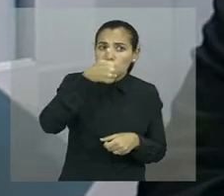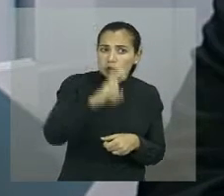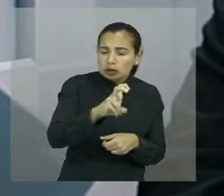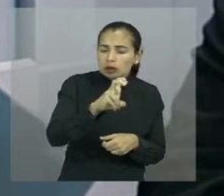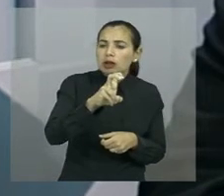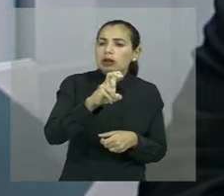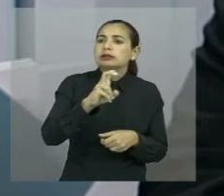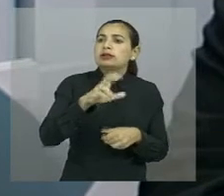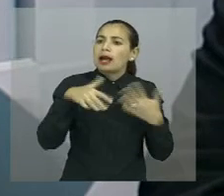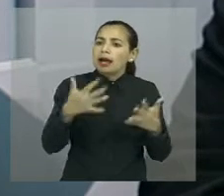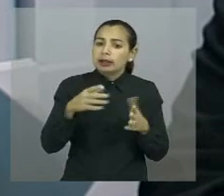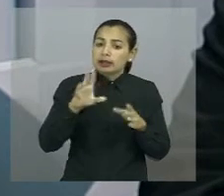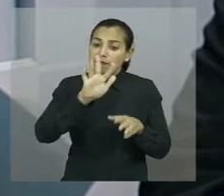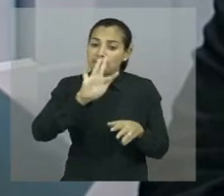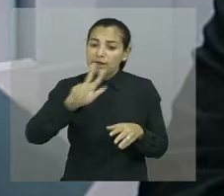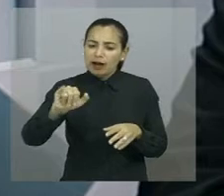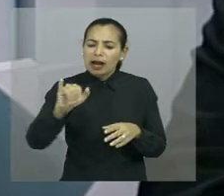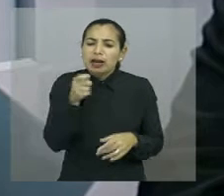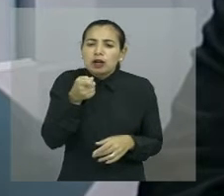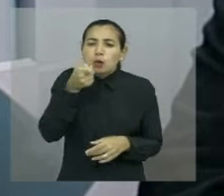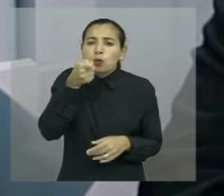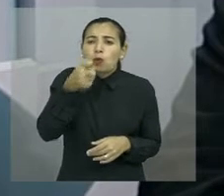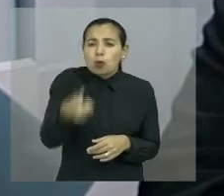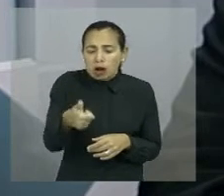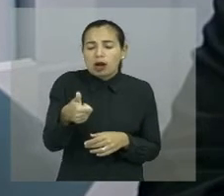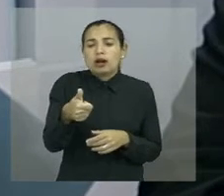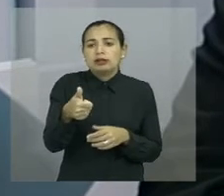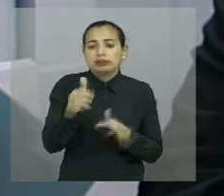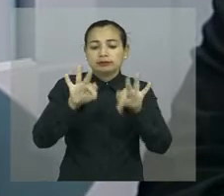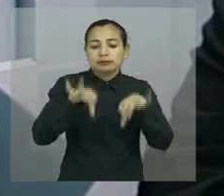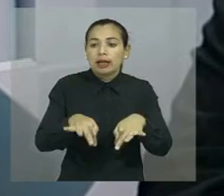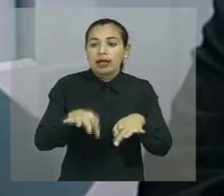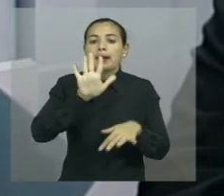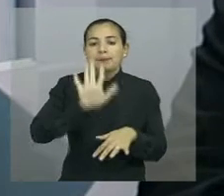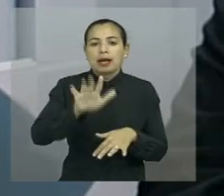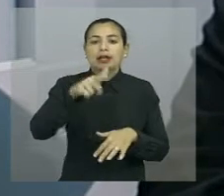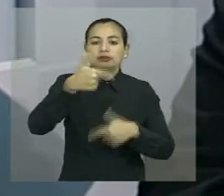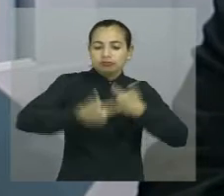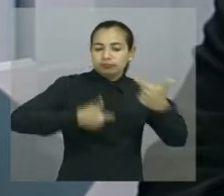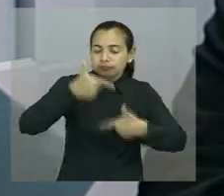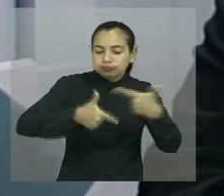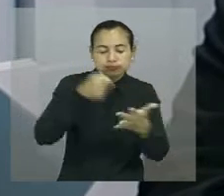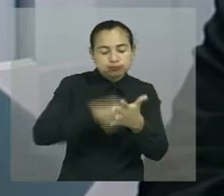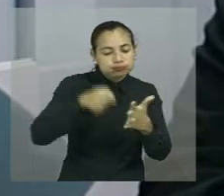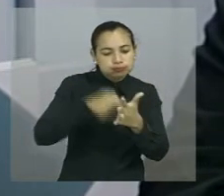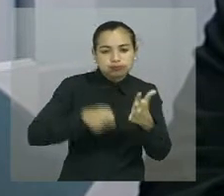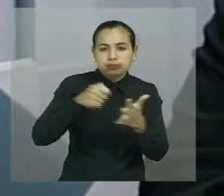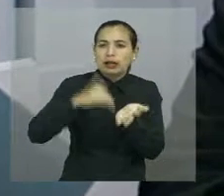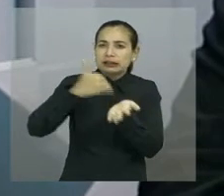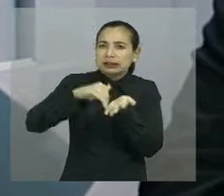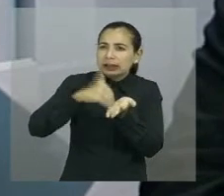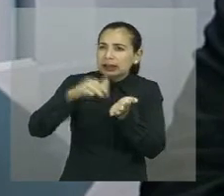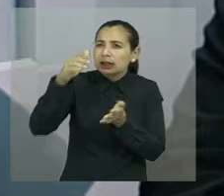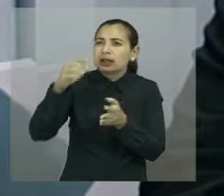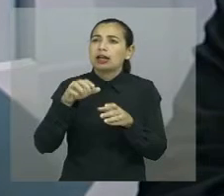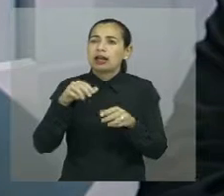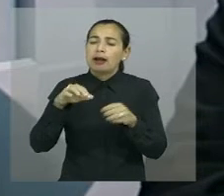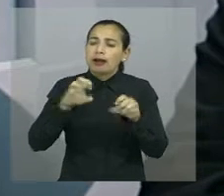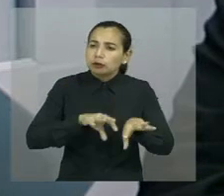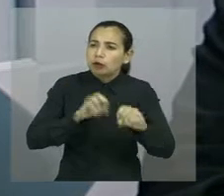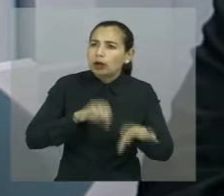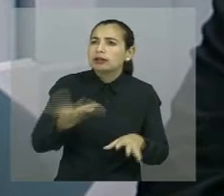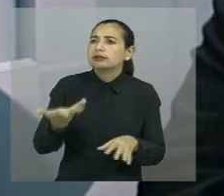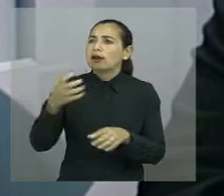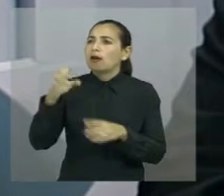do qual há um cadastro reserva, e com isso foi mediado junto à Secretaria de Educação, junto ao Poder